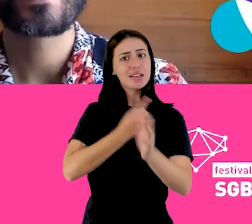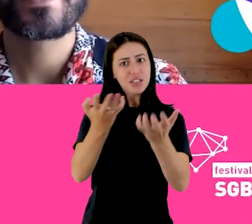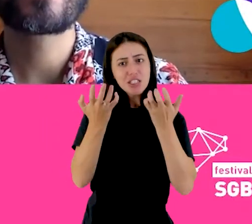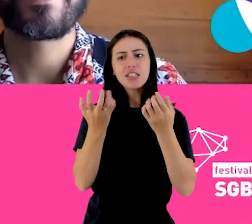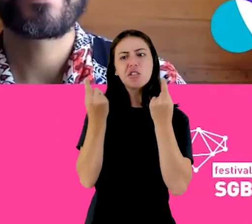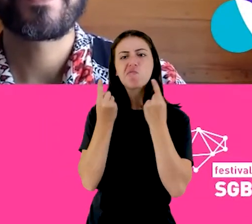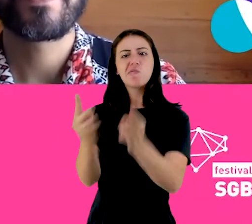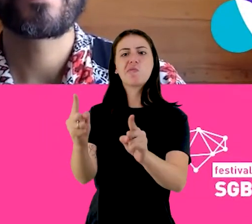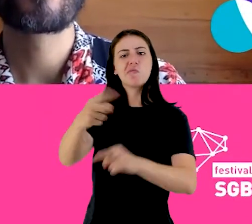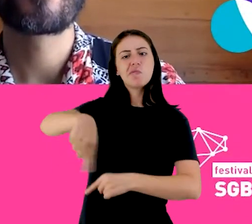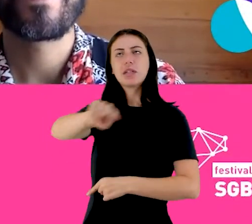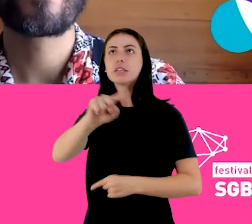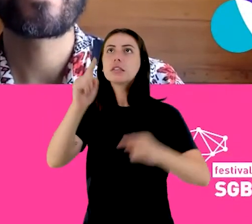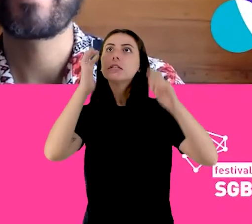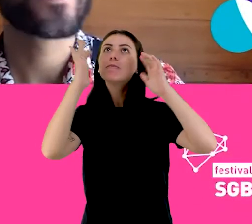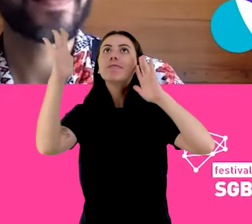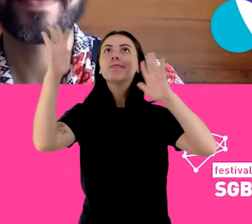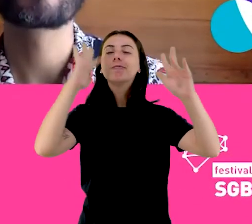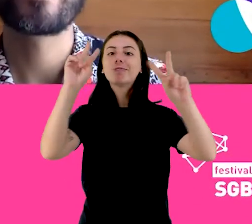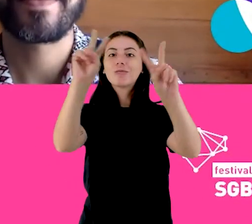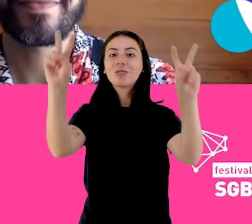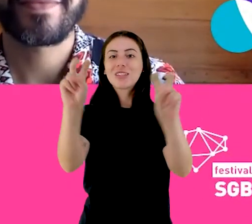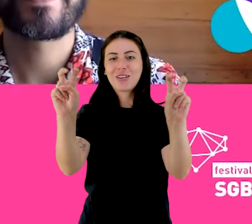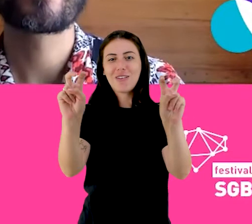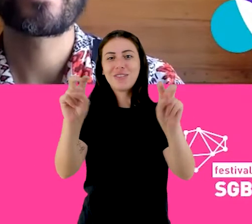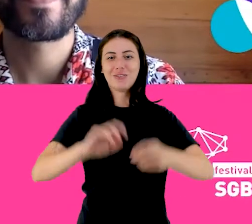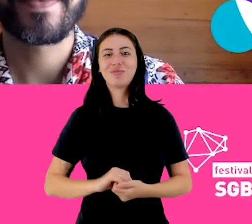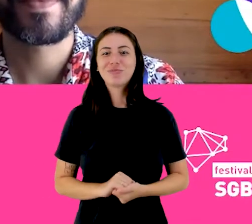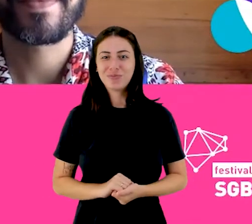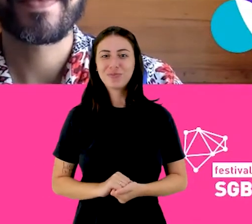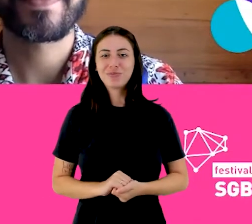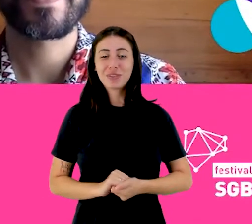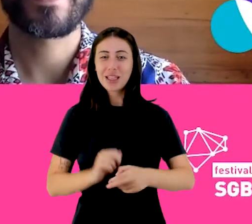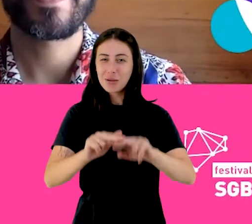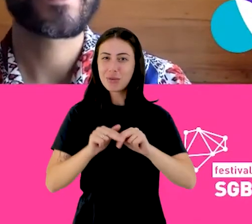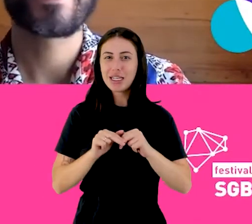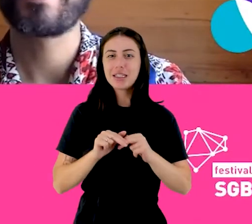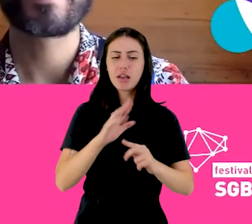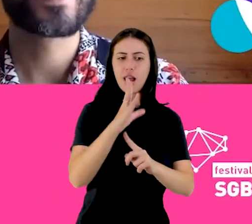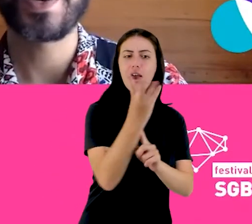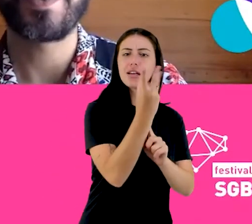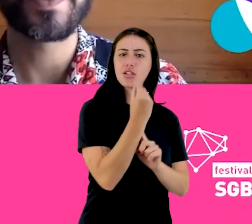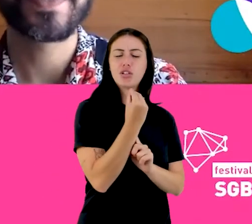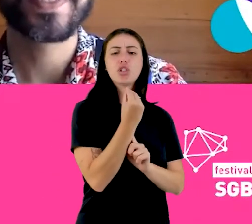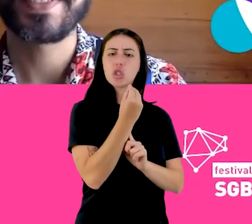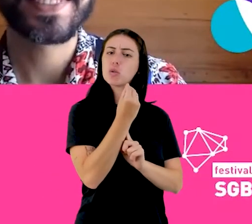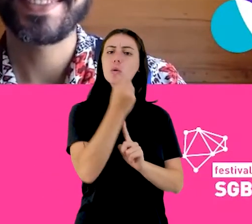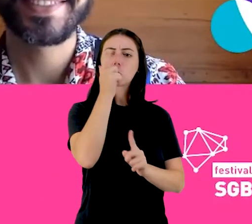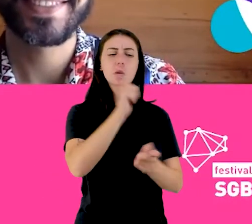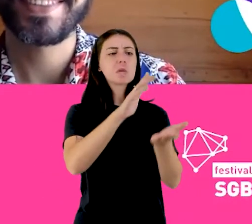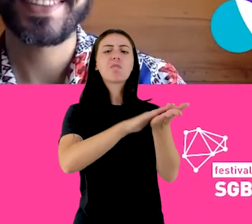Porque um filme como esse, a nossa expectativa é que você não passe incólume. A gente quer que você